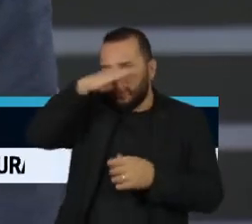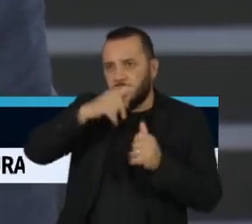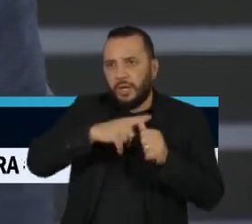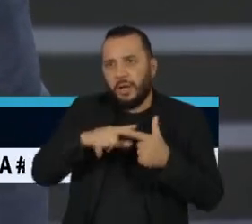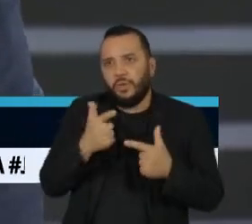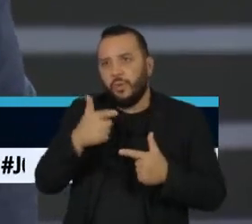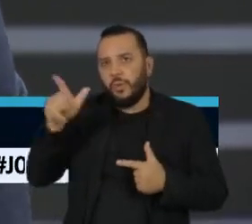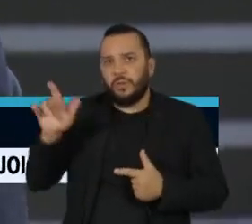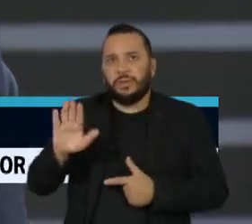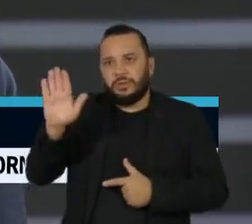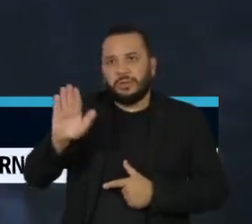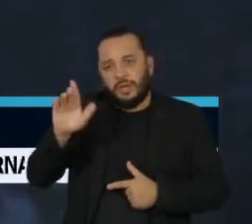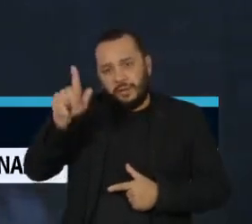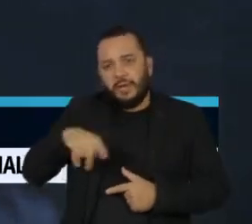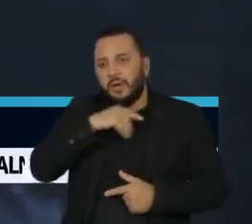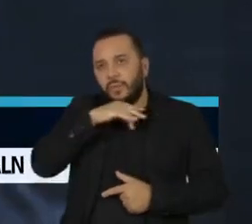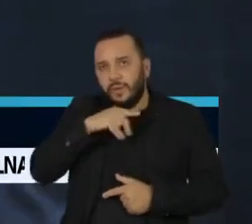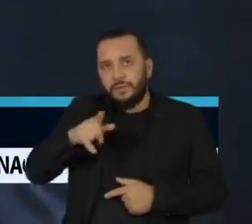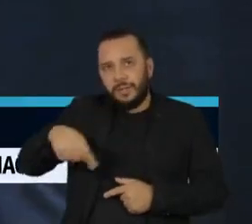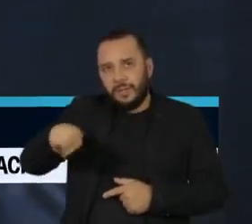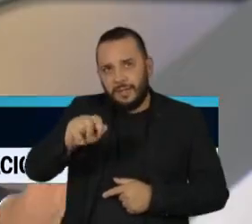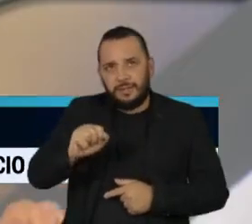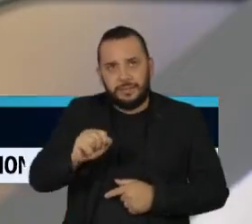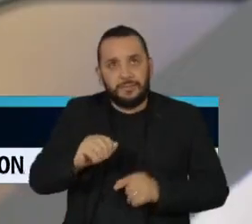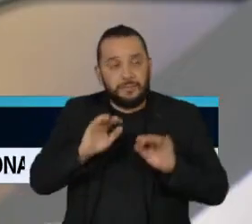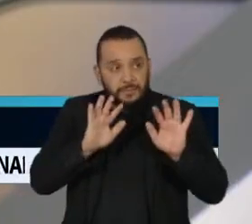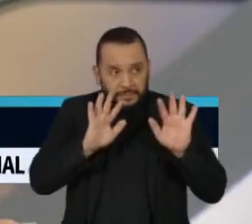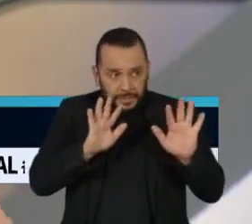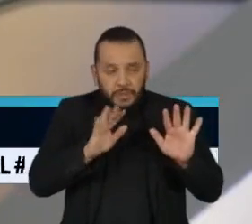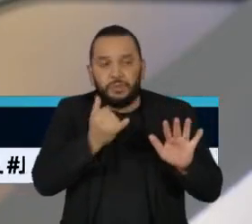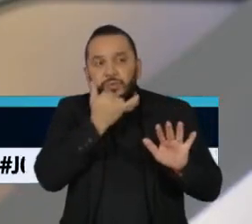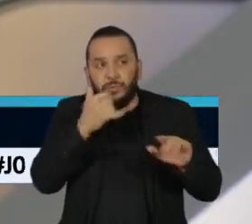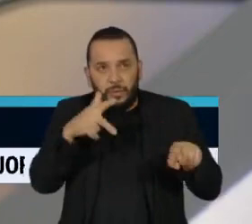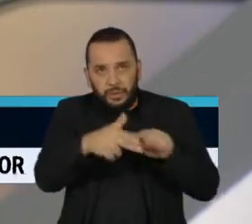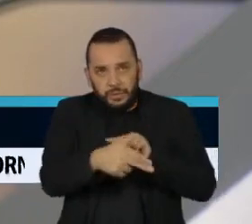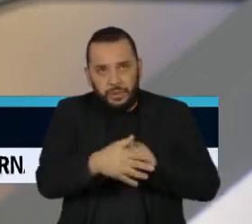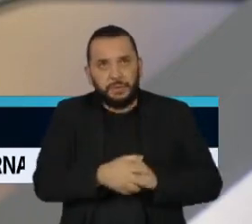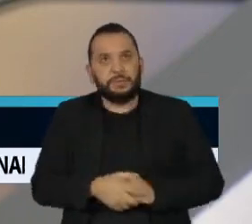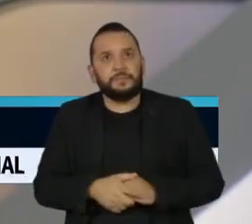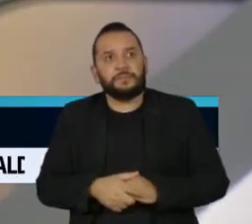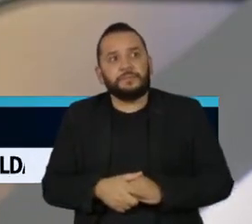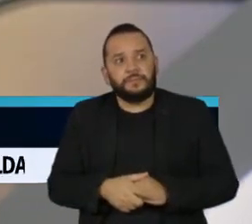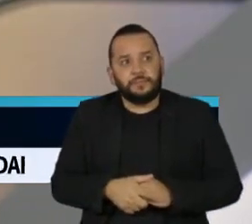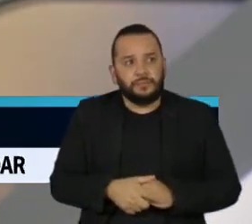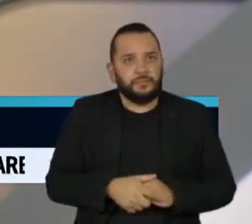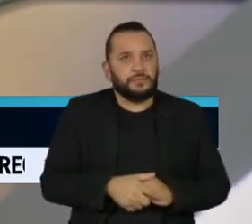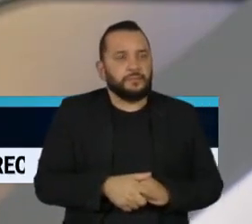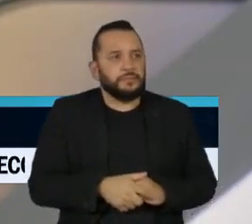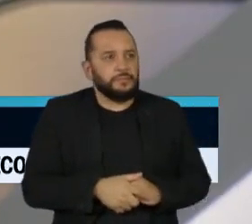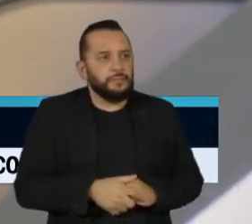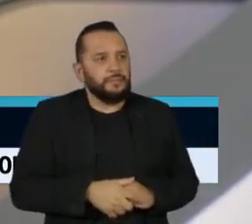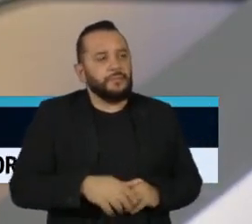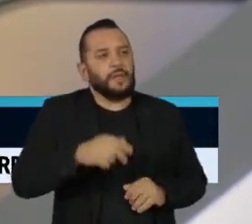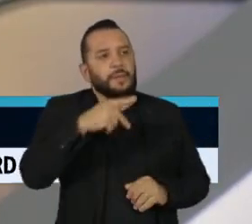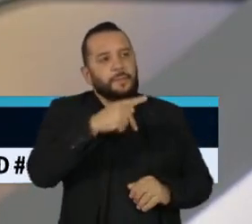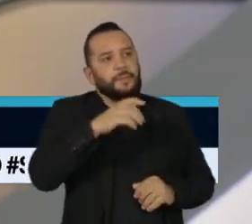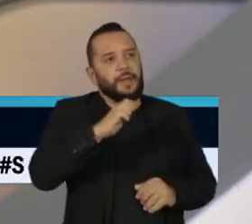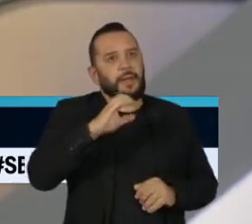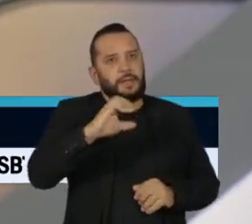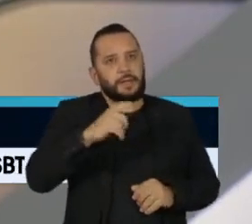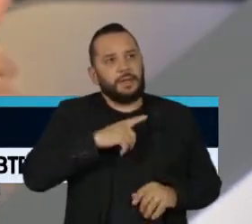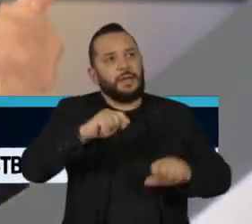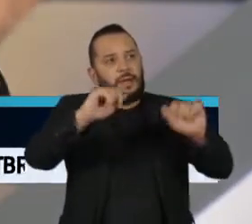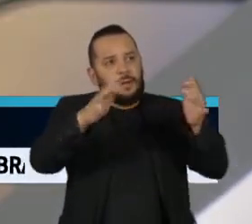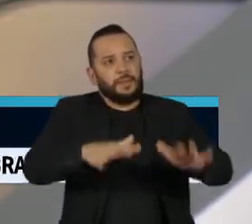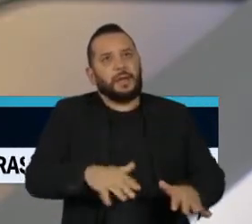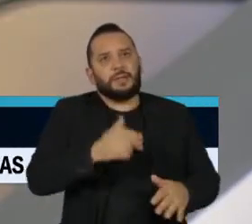candidato que vencer a eleição. Aliás, a propósito disso, Ana, desculpa. Pois não. Chamar de PEC kamikaze, eu acho que é uma falta